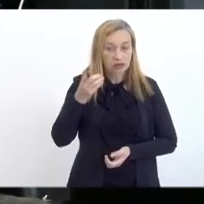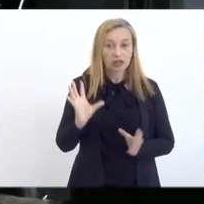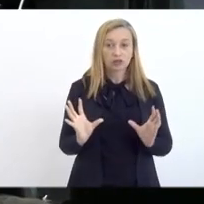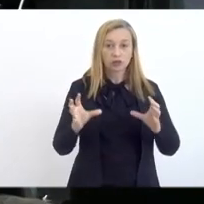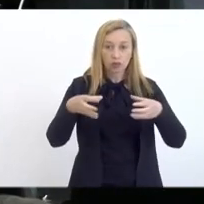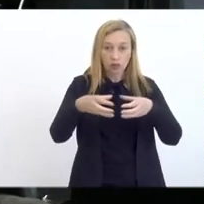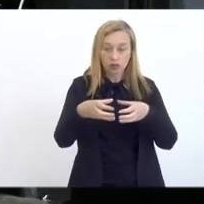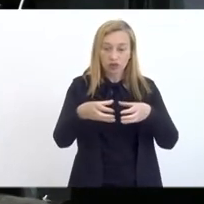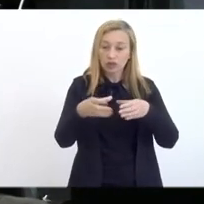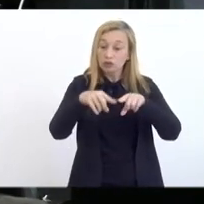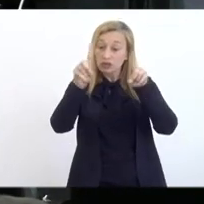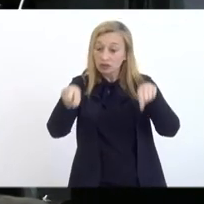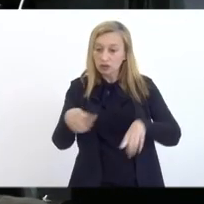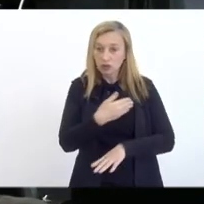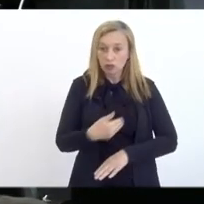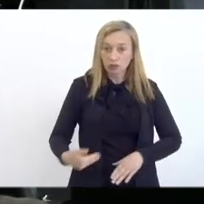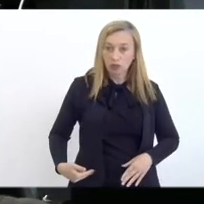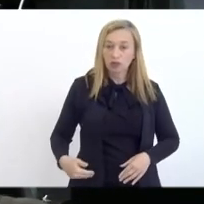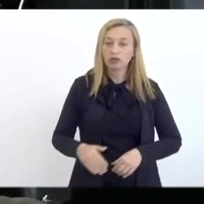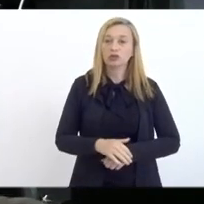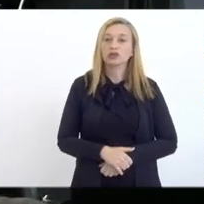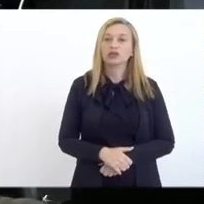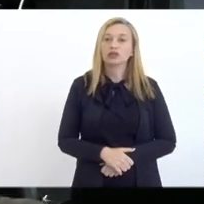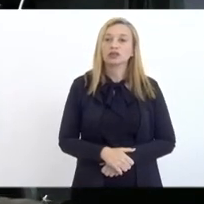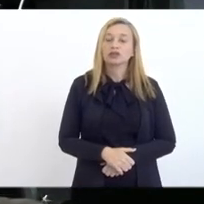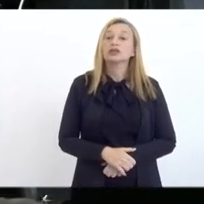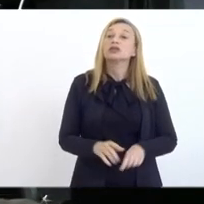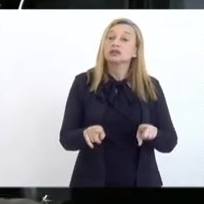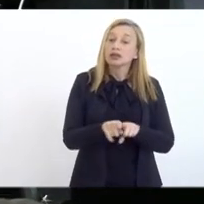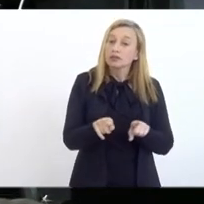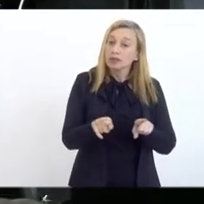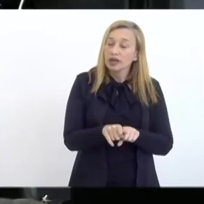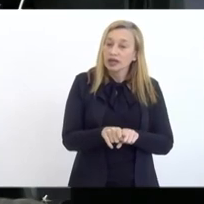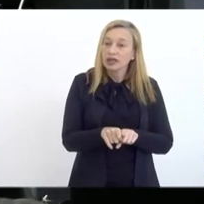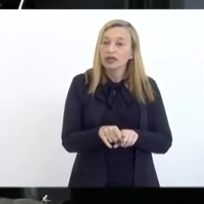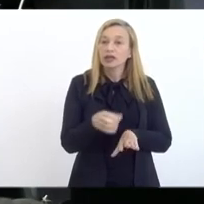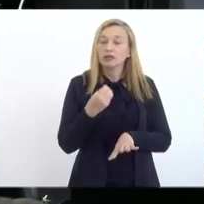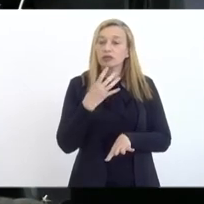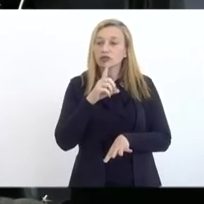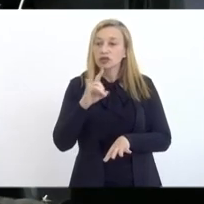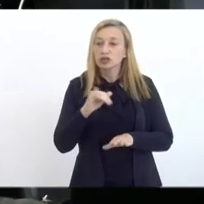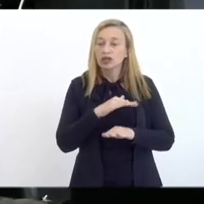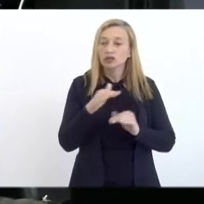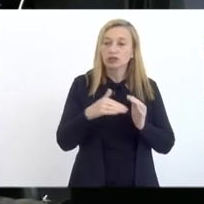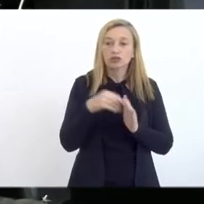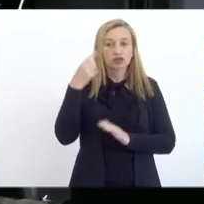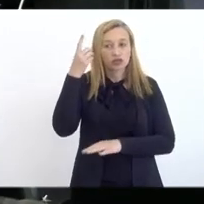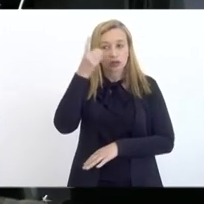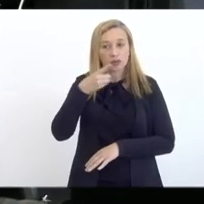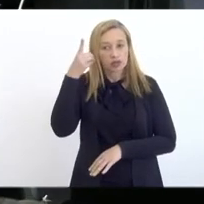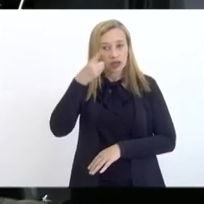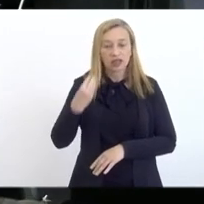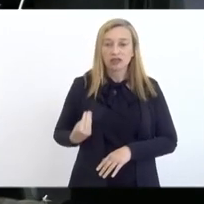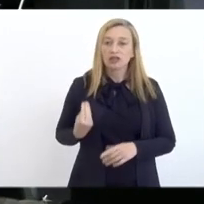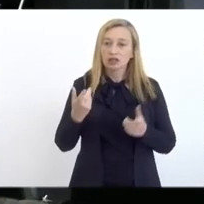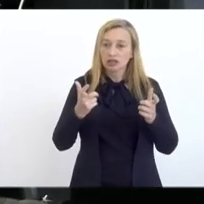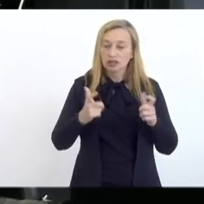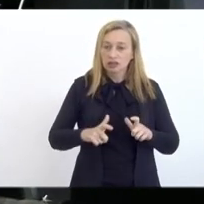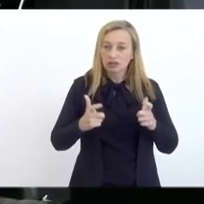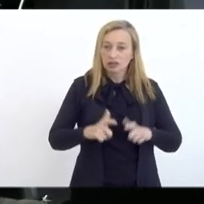Comissão de Servidores Públicos, né? Também faço minha saudação aos deputados aqui presentes